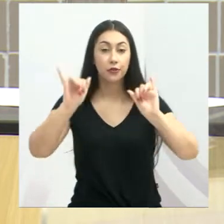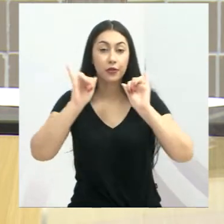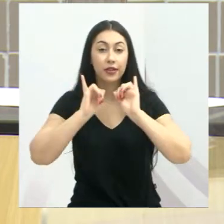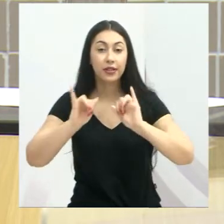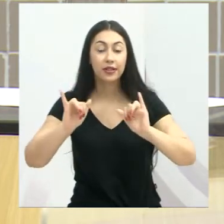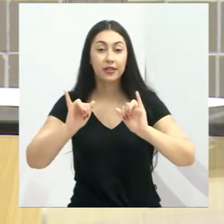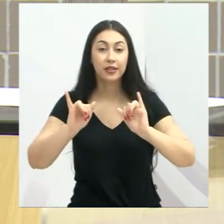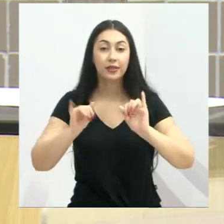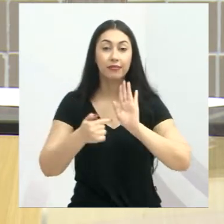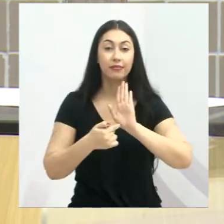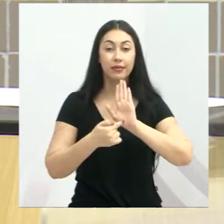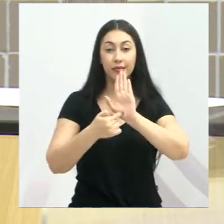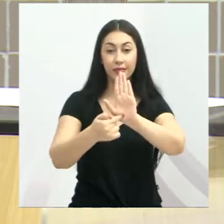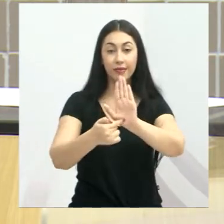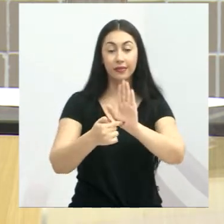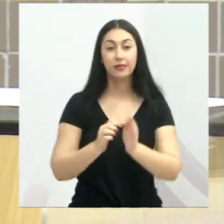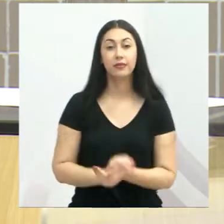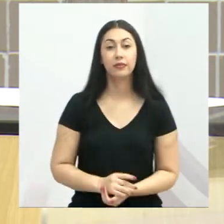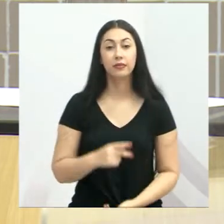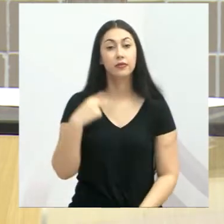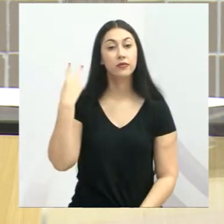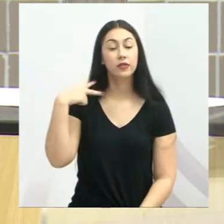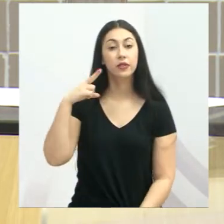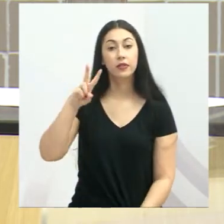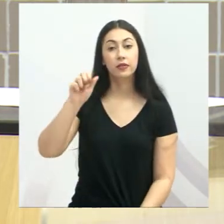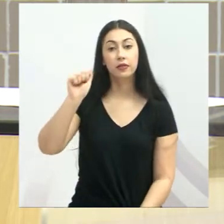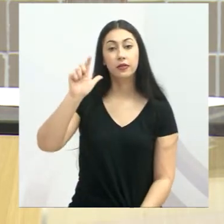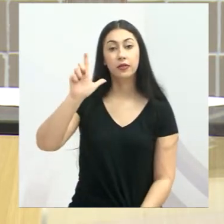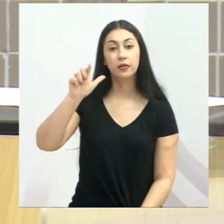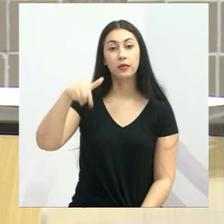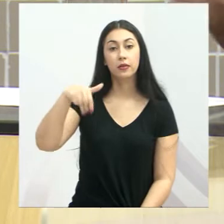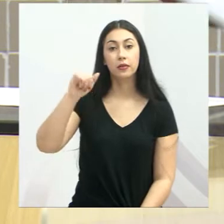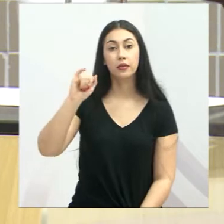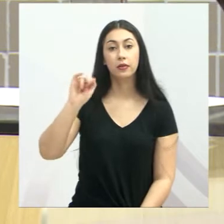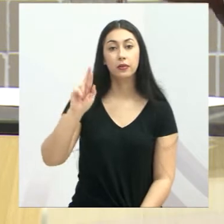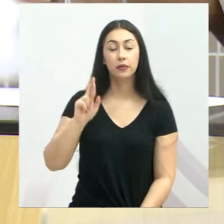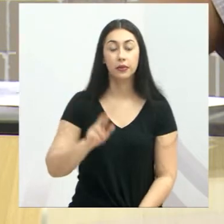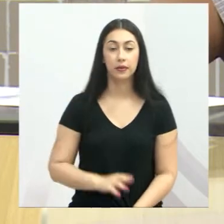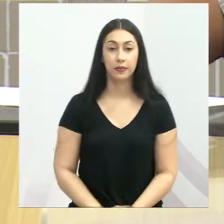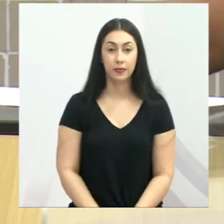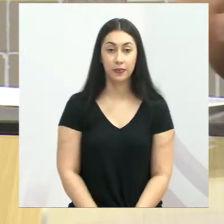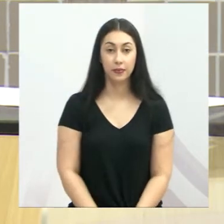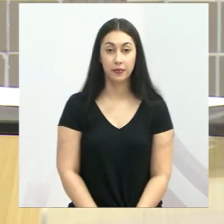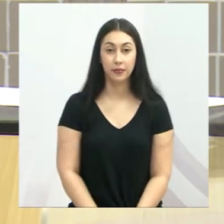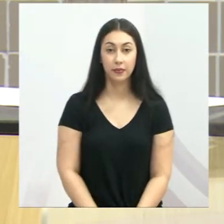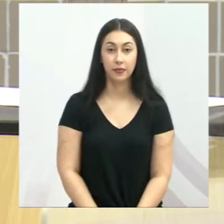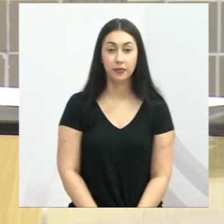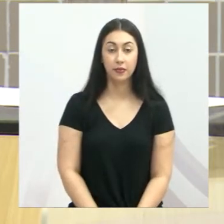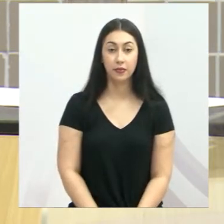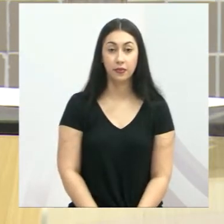divulgação da presente manifestação. Vereador Valmir do Parque Meia Lua.